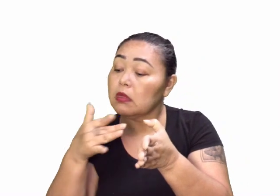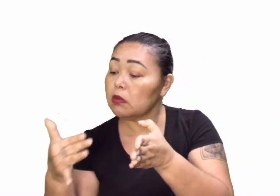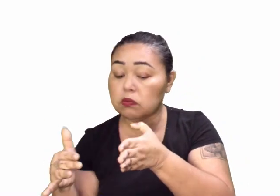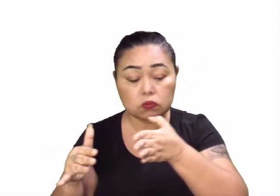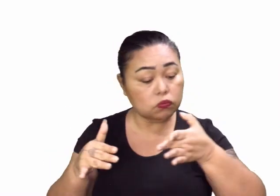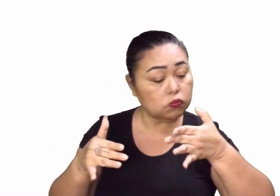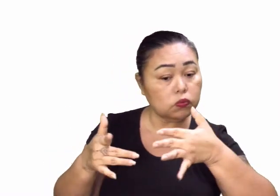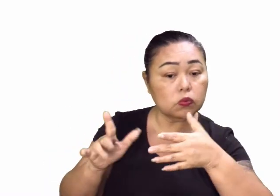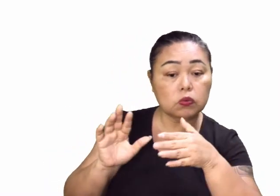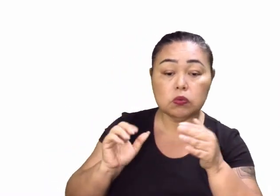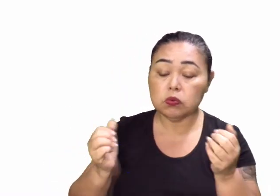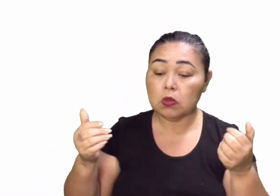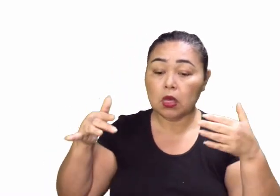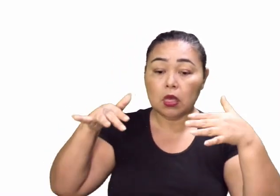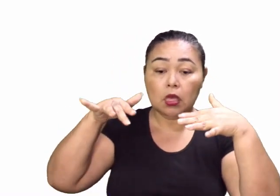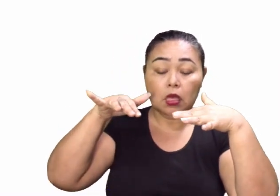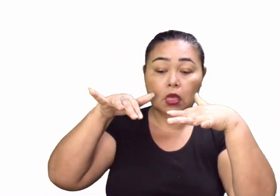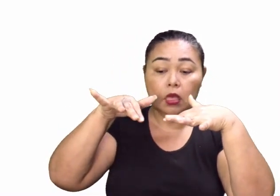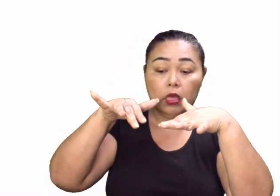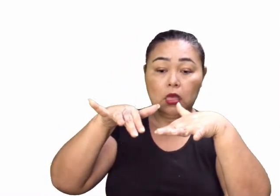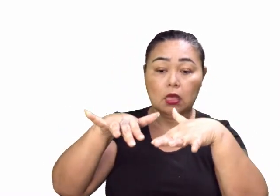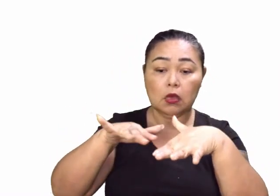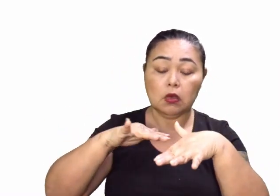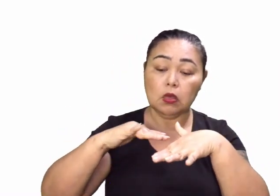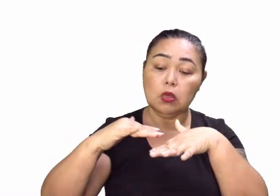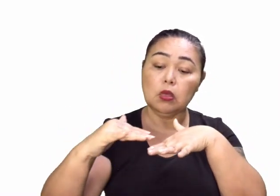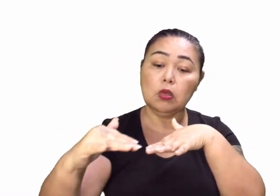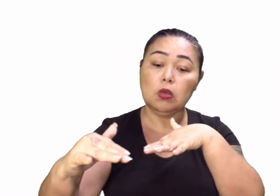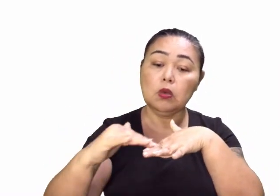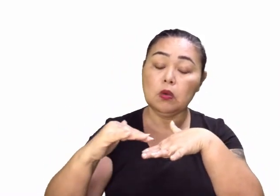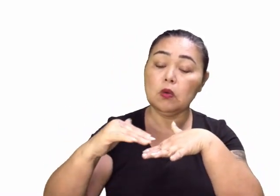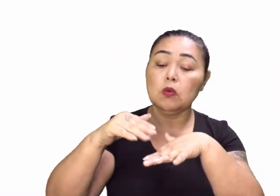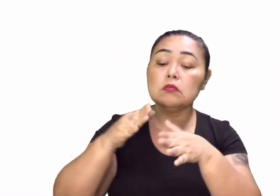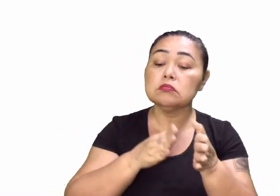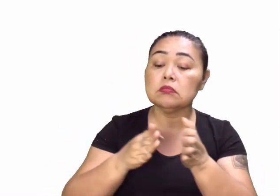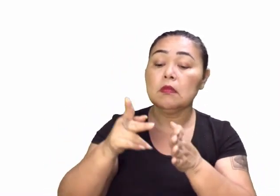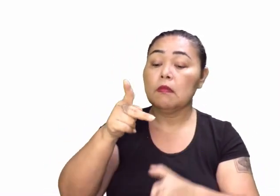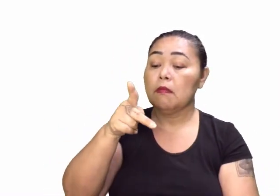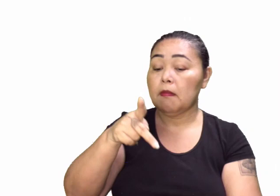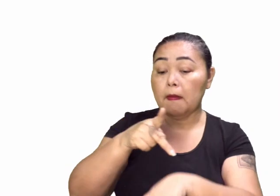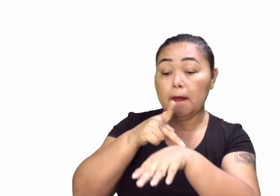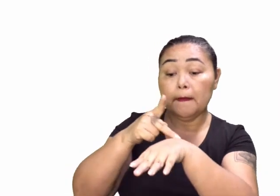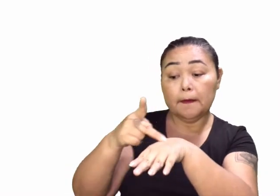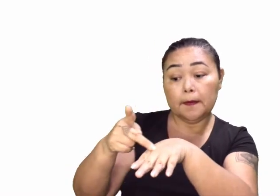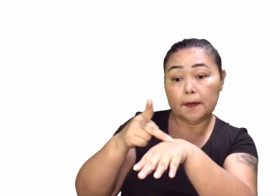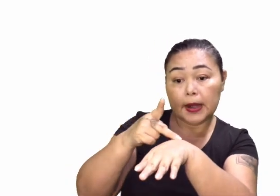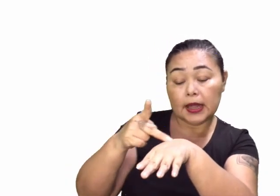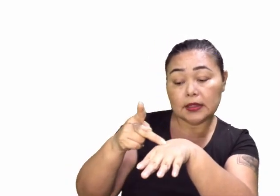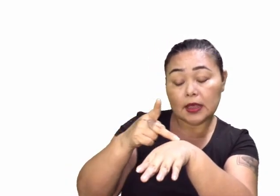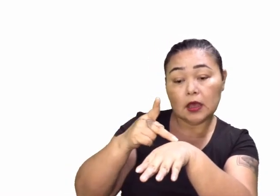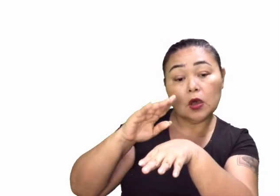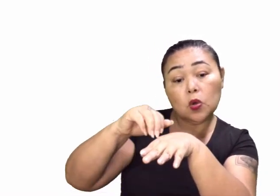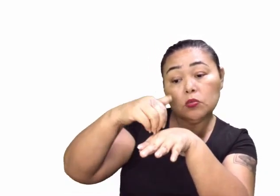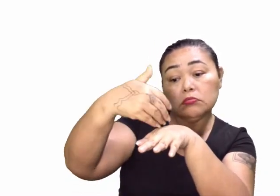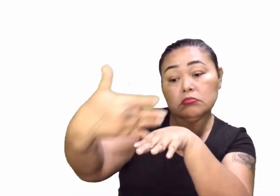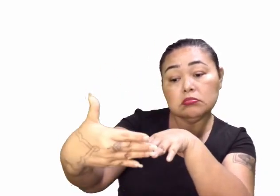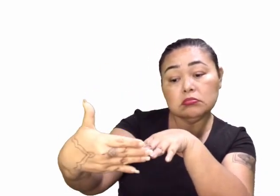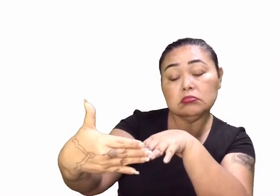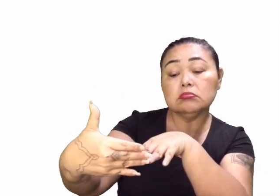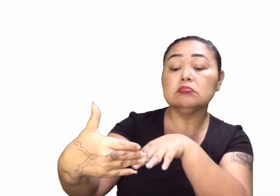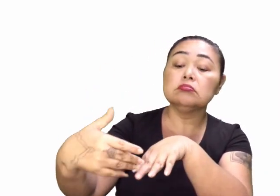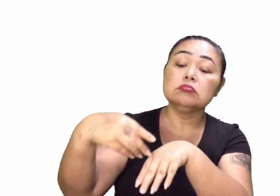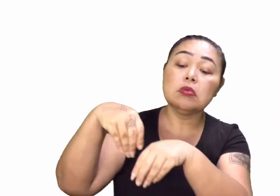afluentes, desaguando no estuário do Rio da Prata, já fora do